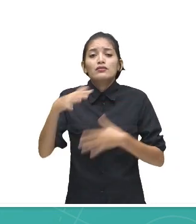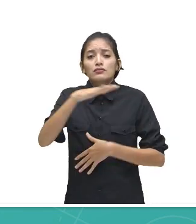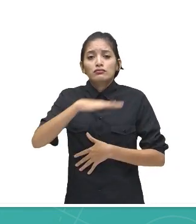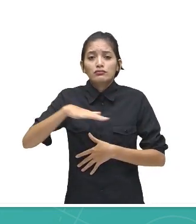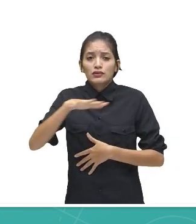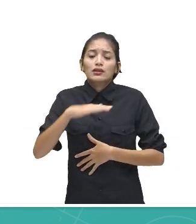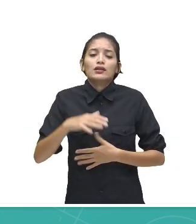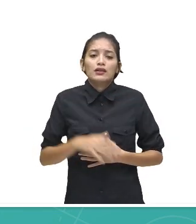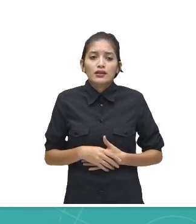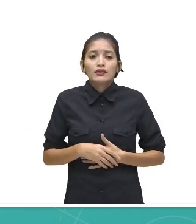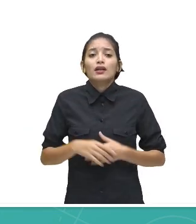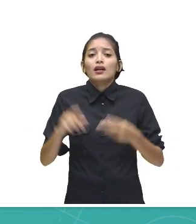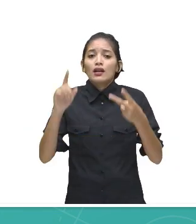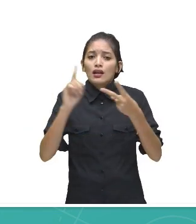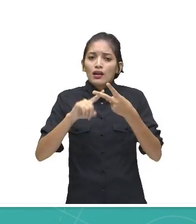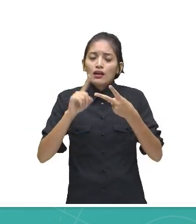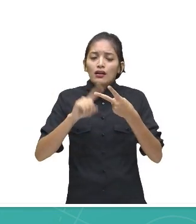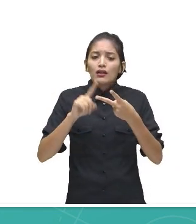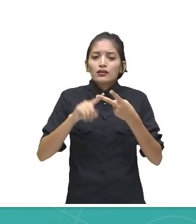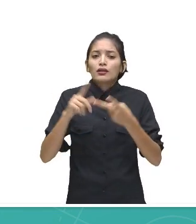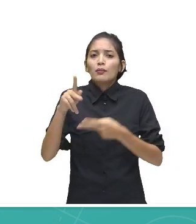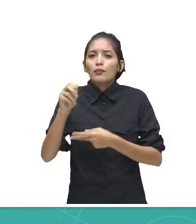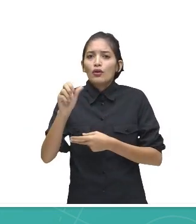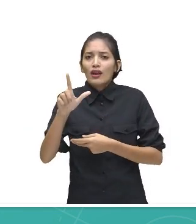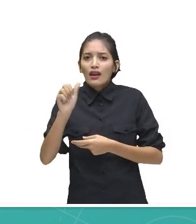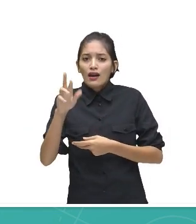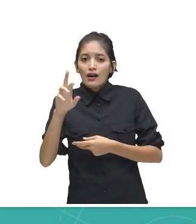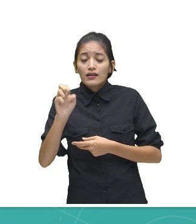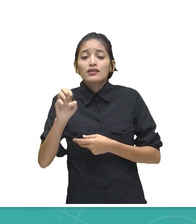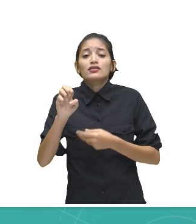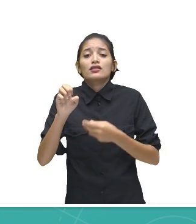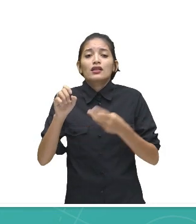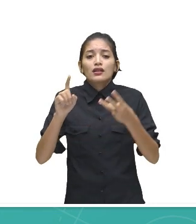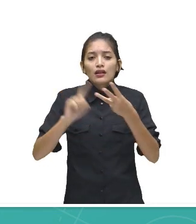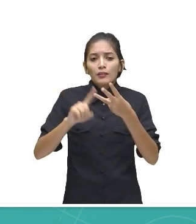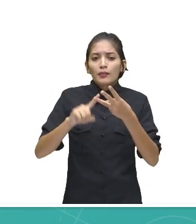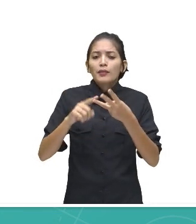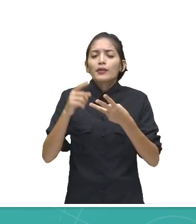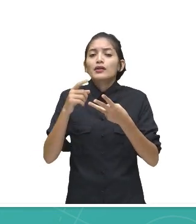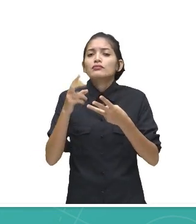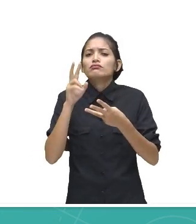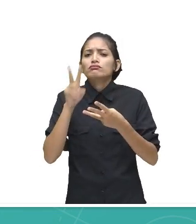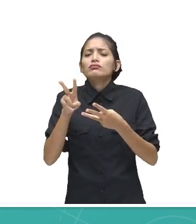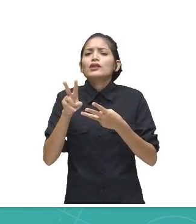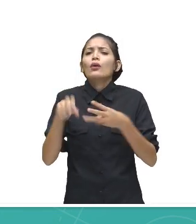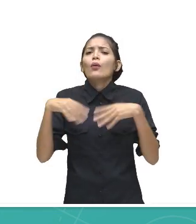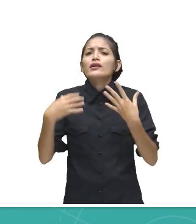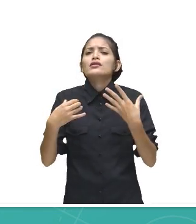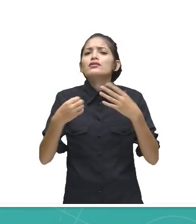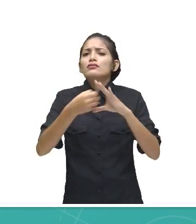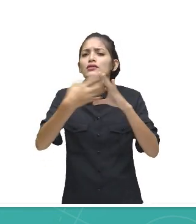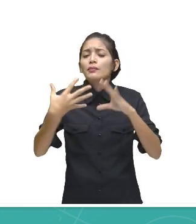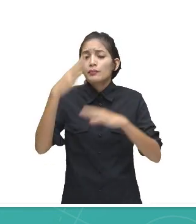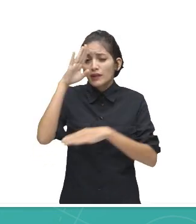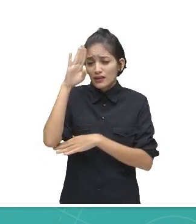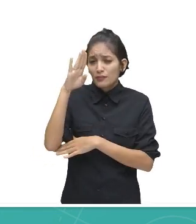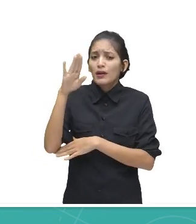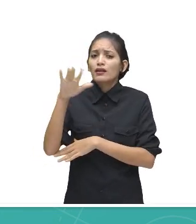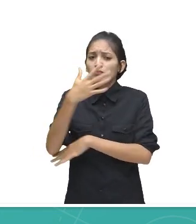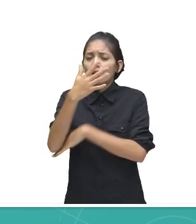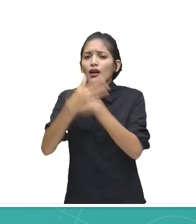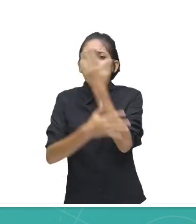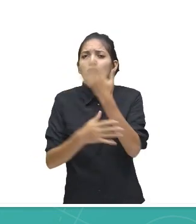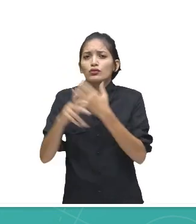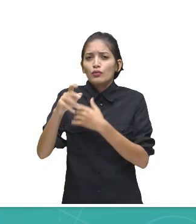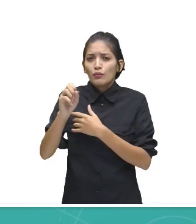segunda questão, as regiões polares dividem-se em quais? E a terceira questão, identifique as principais características na natureza dos